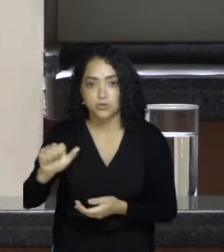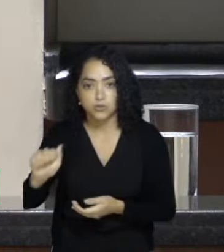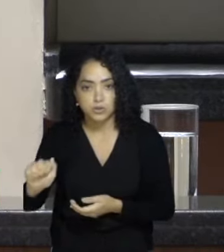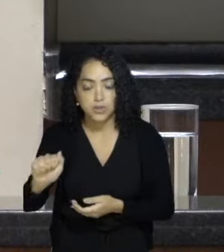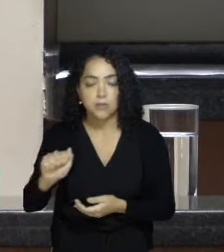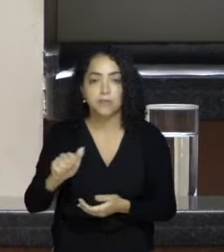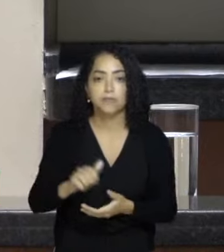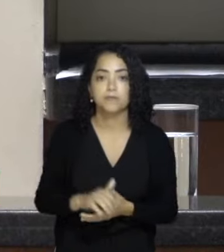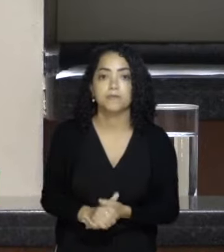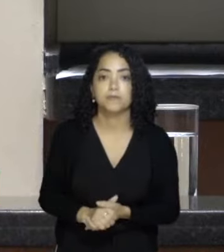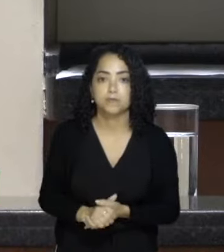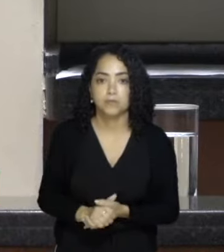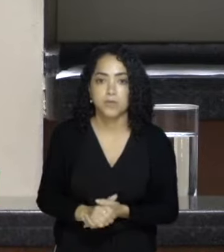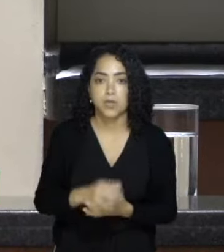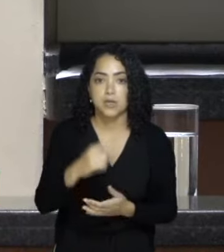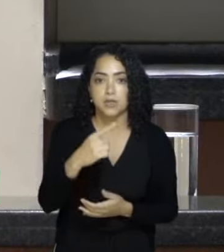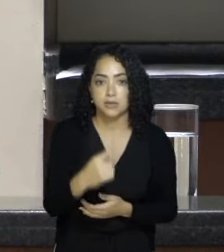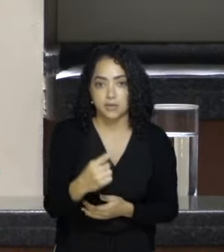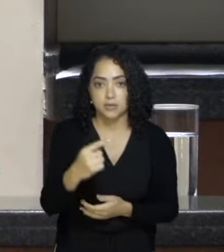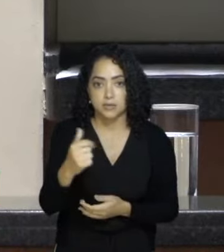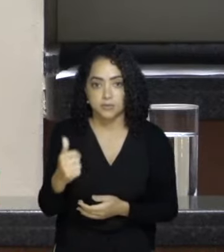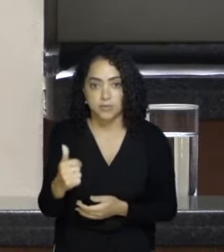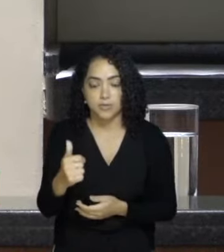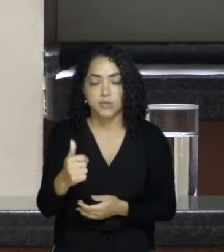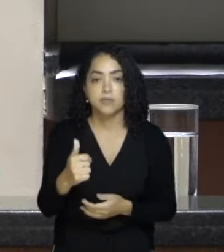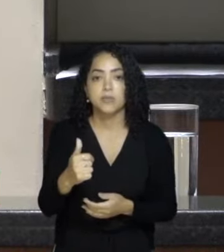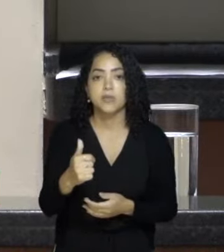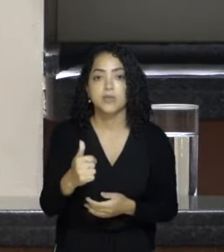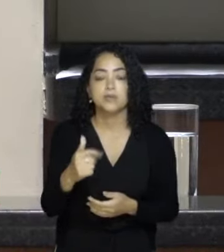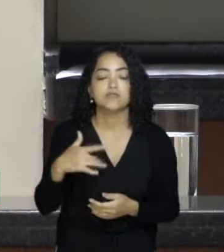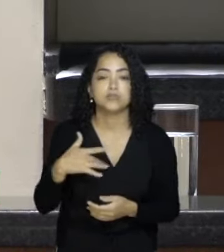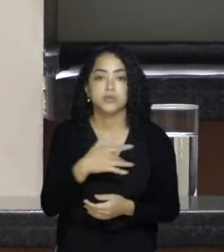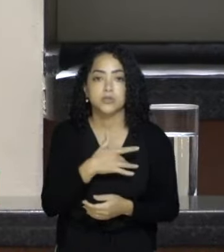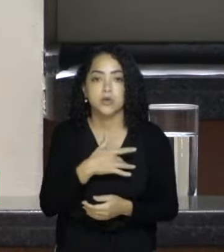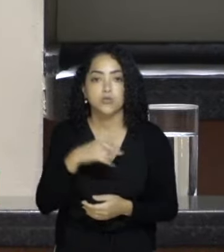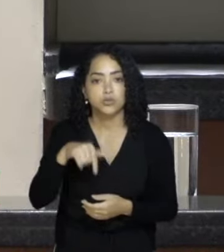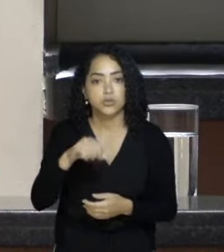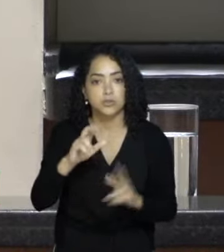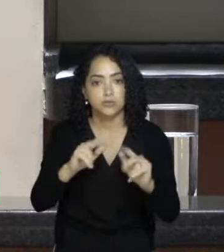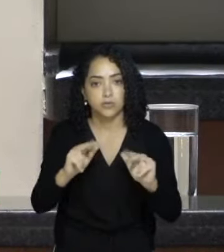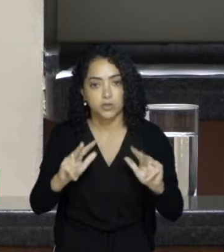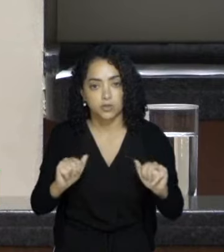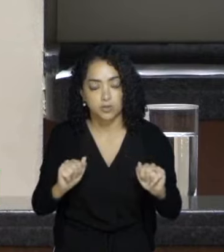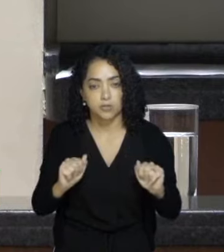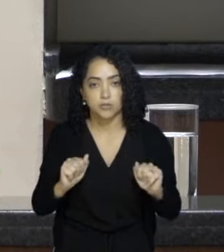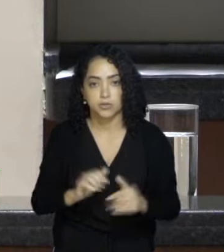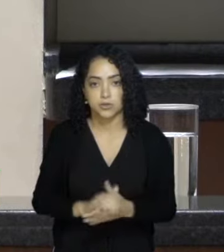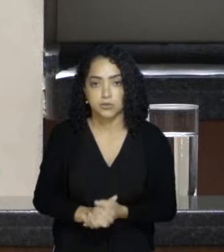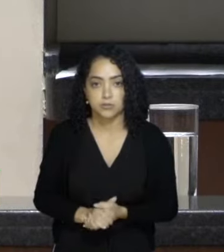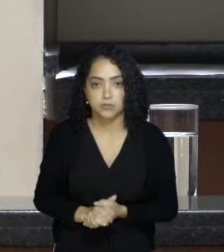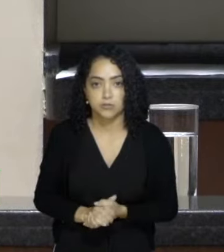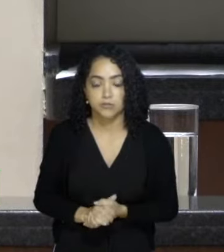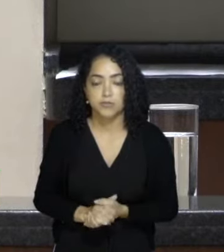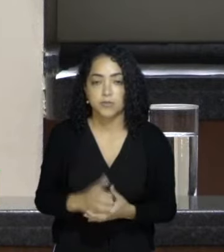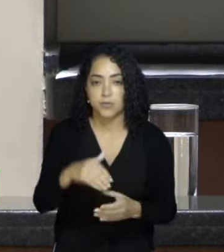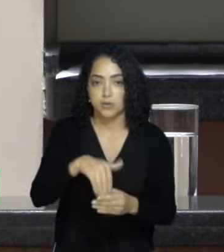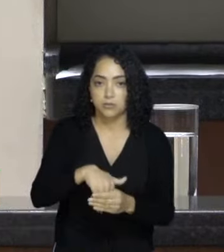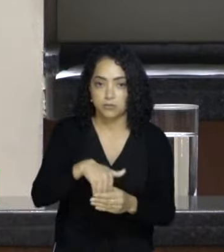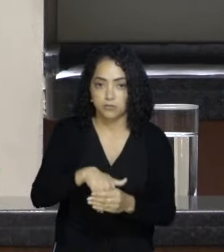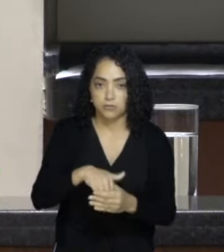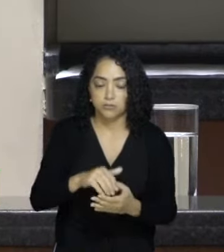da 11ª Conferência Municipal de Saúde de Florianópolis, em discussão. Não havendo quem queira discutir, em votação. Deputados que